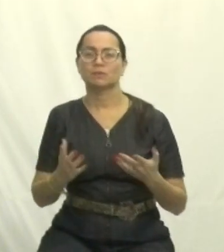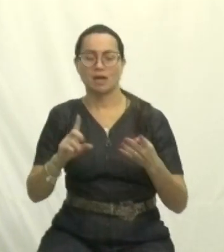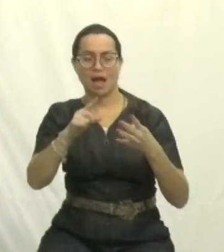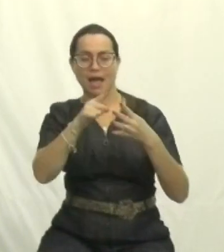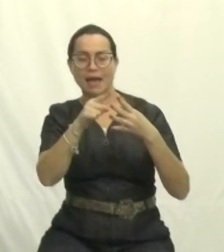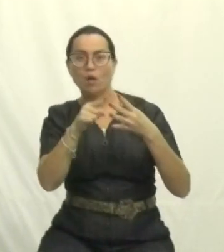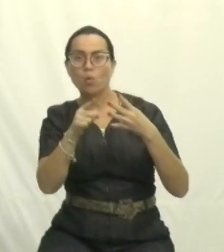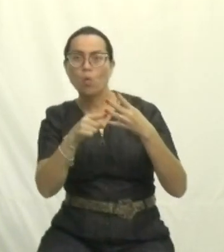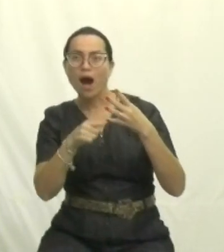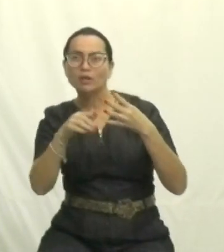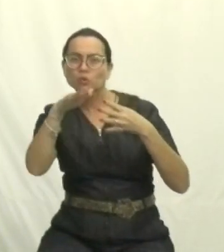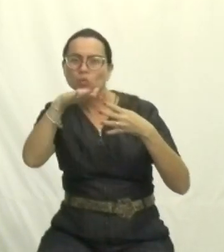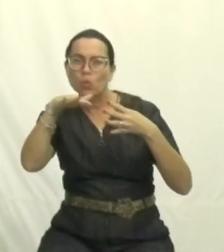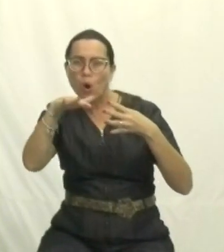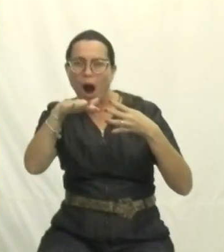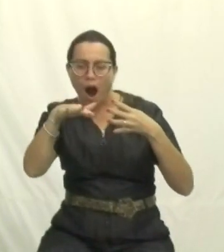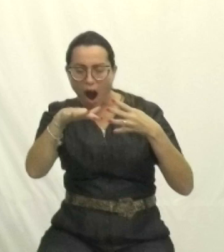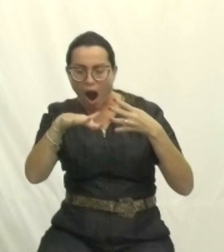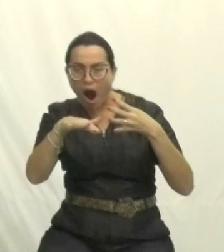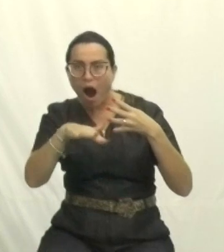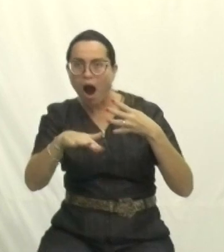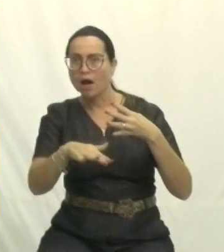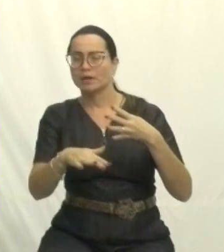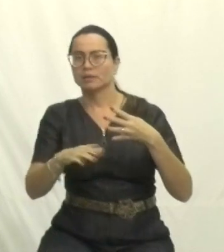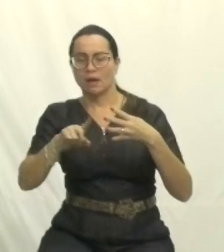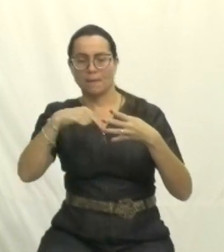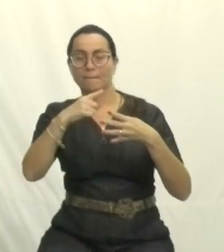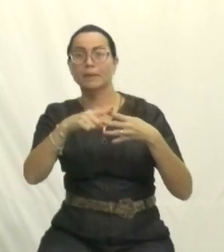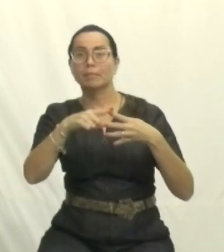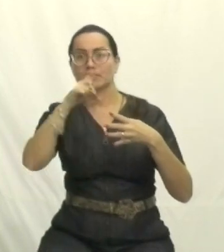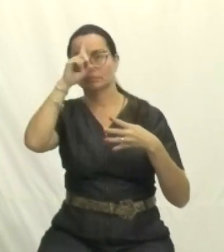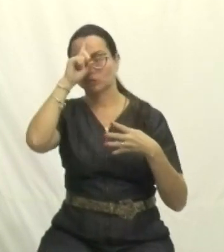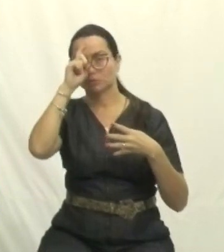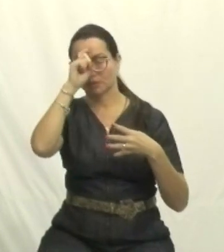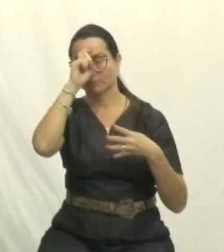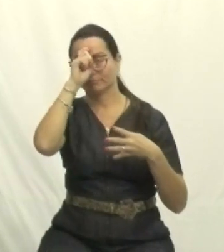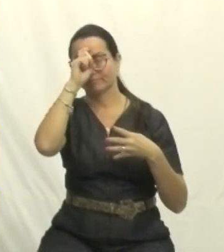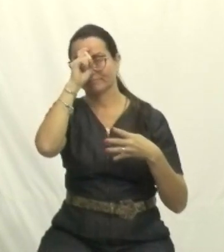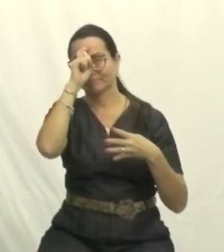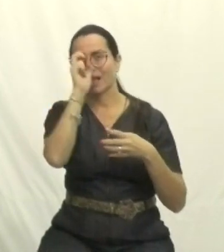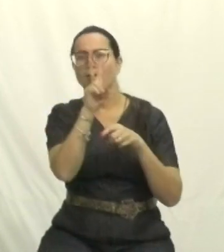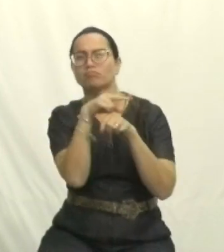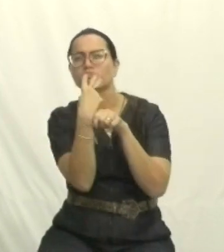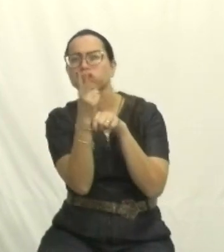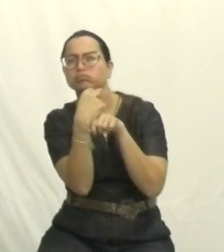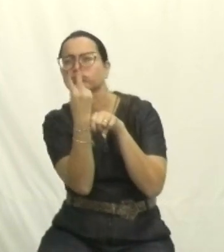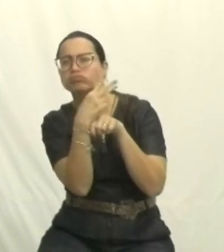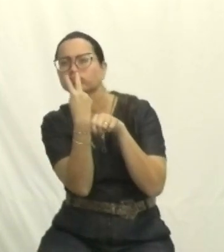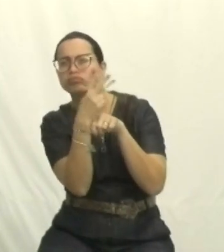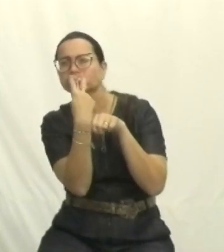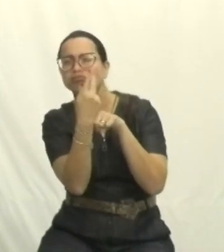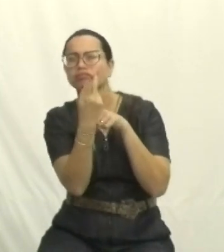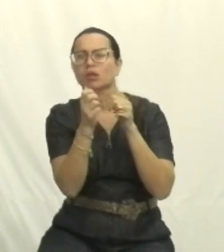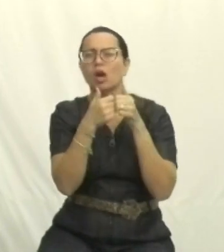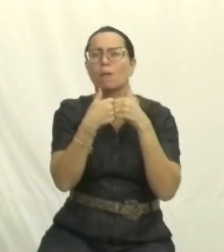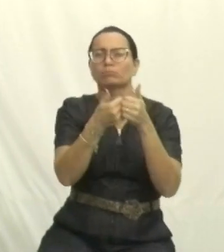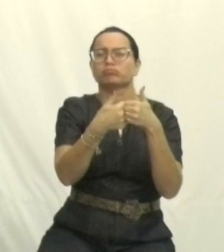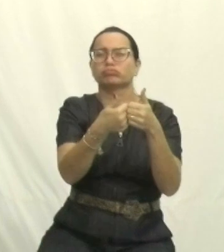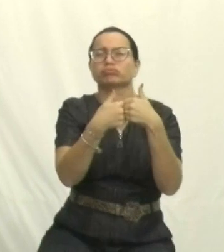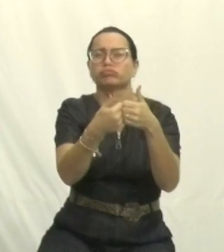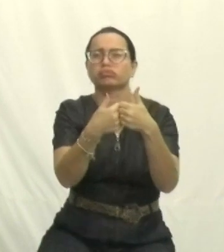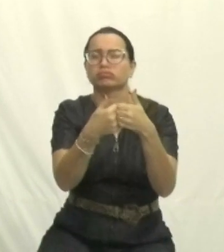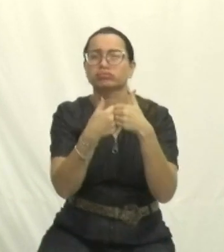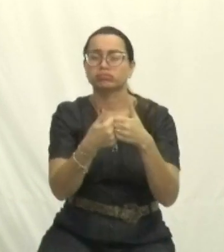grandes áreas, né? A primeira delas, o atendimento pré-hospitalar, que é a parte das ambulâncias, que os senhores e senhoras veem diariamente aqui na